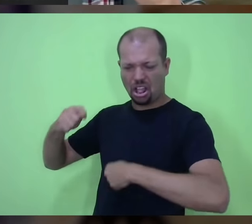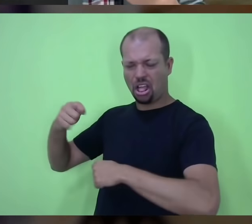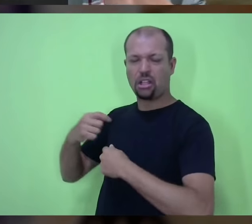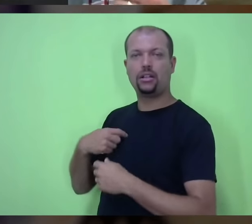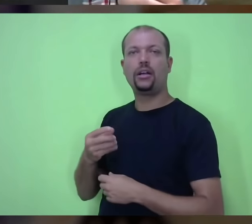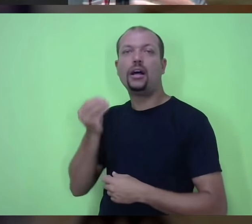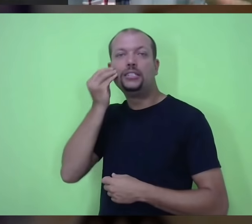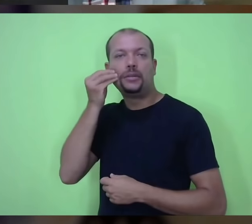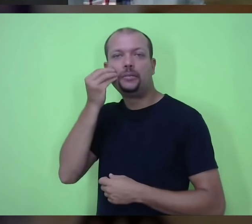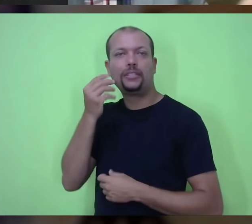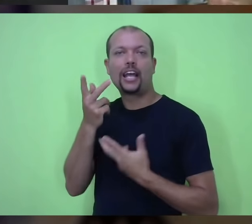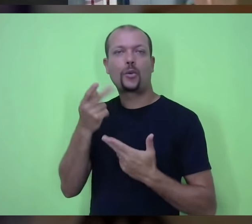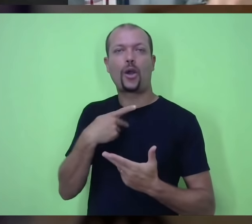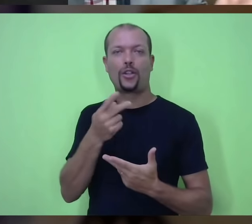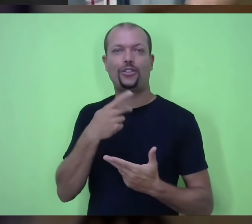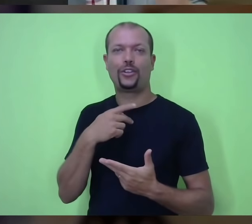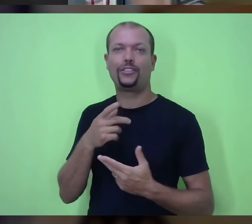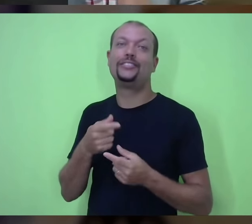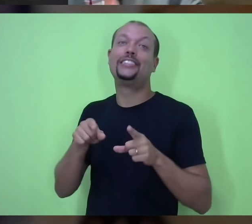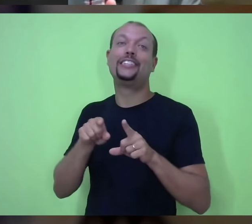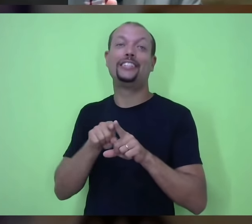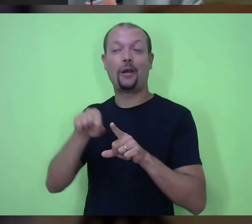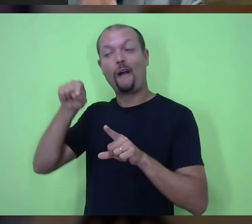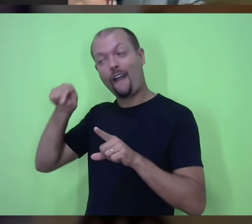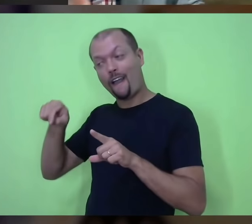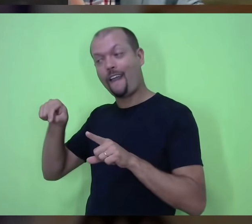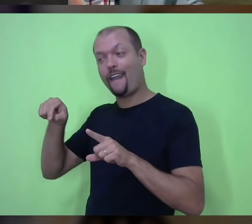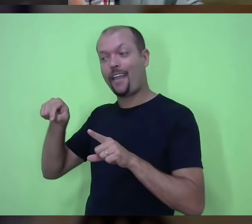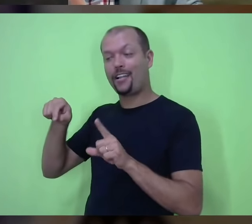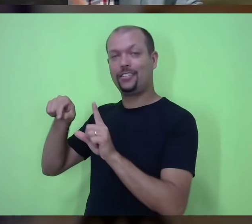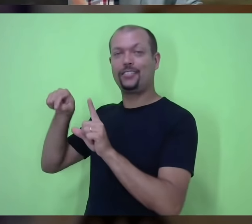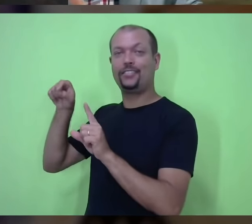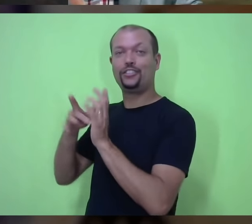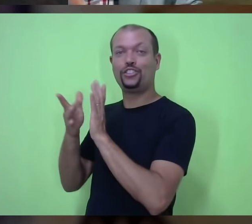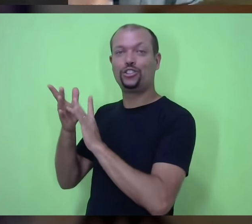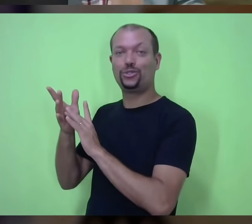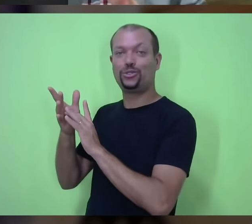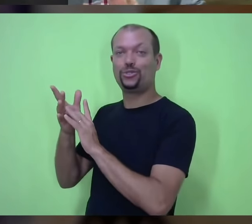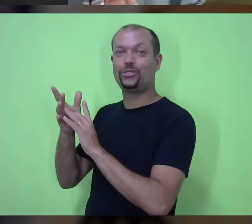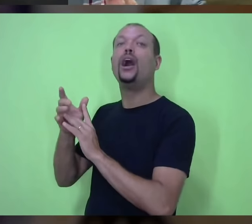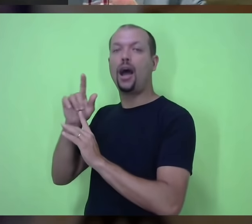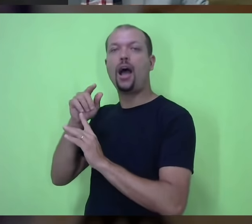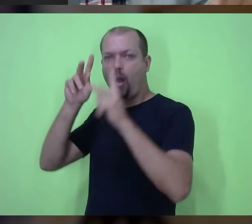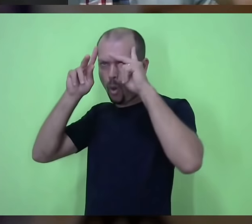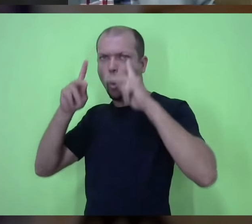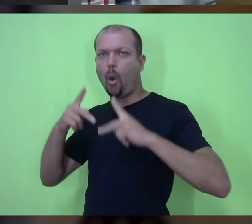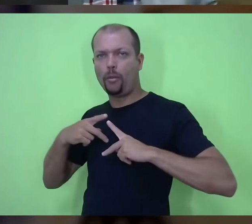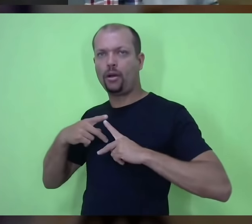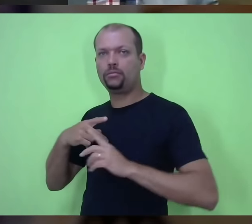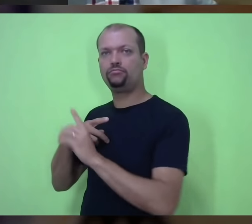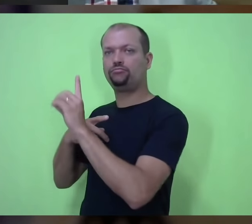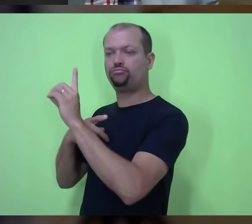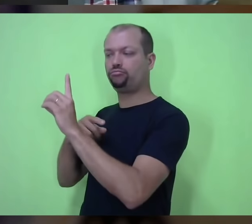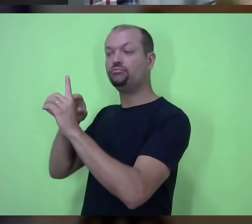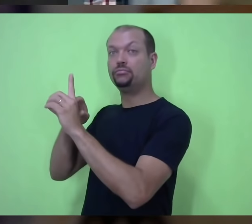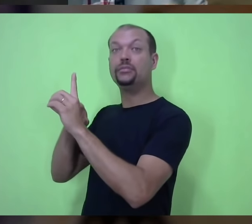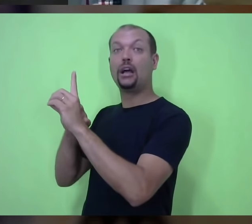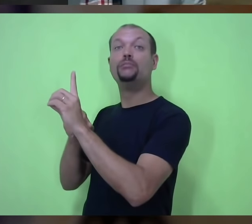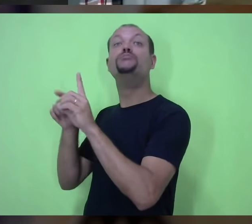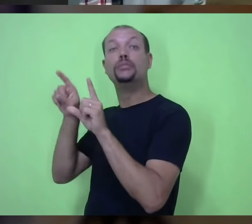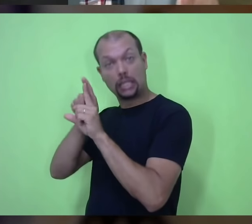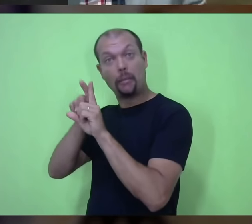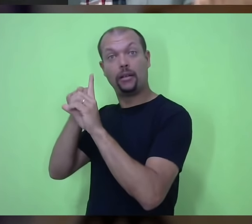nós provamos, agora ele se coloca entre nós e Deus. Ele é um homem, então ele também é Deus, mas